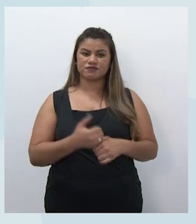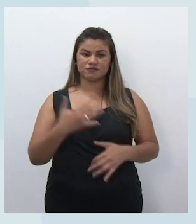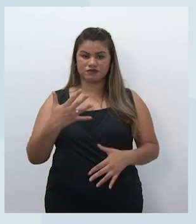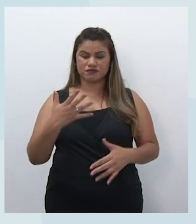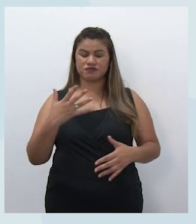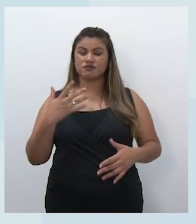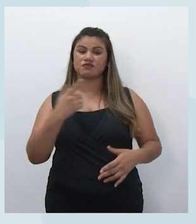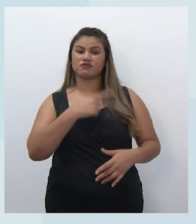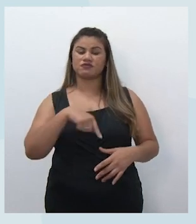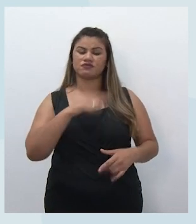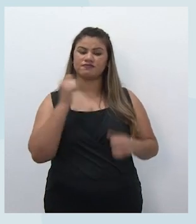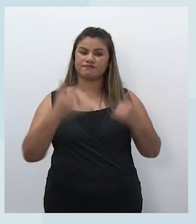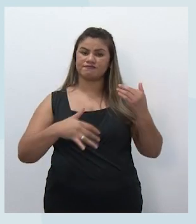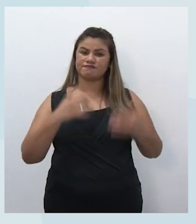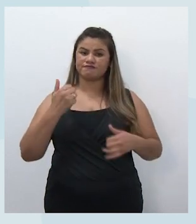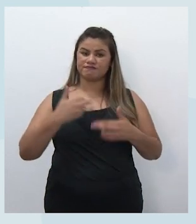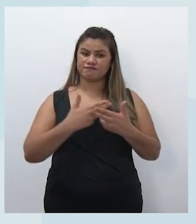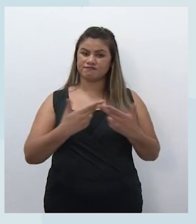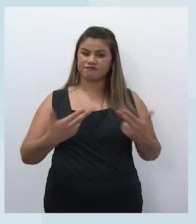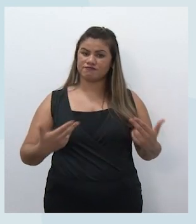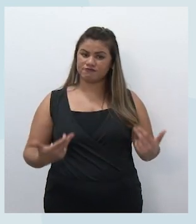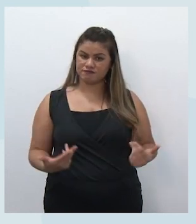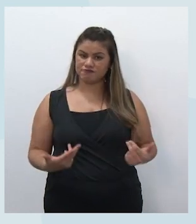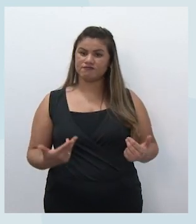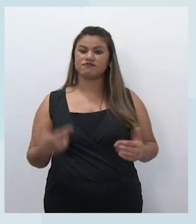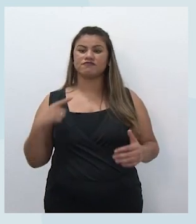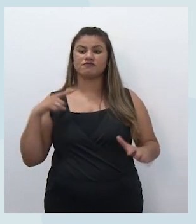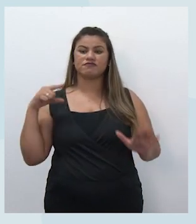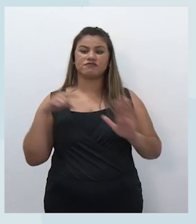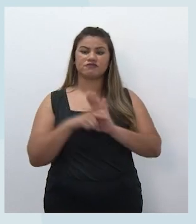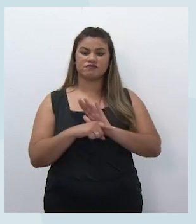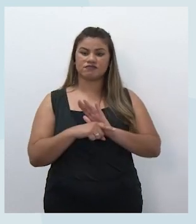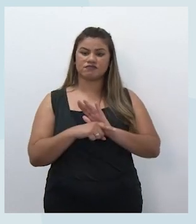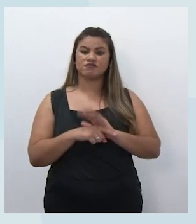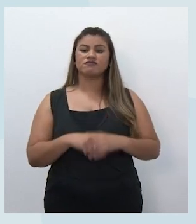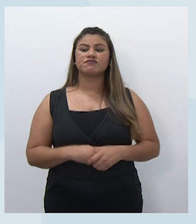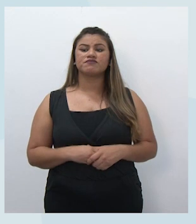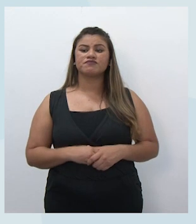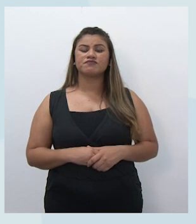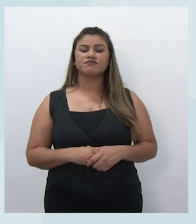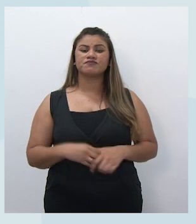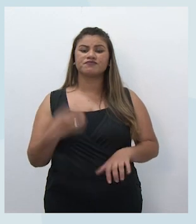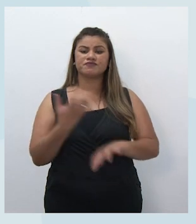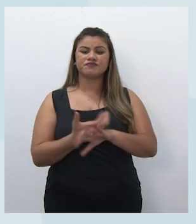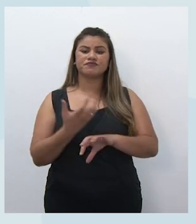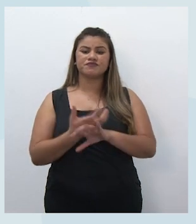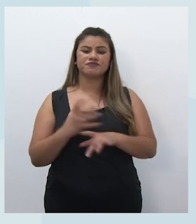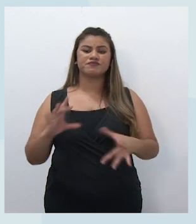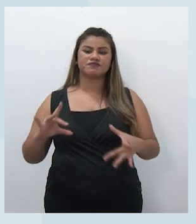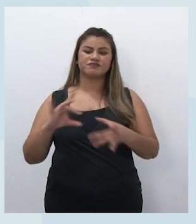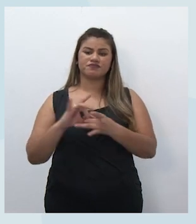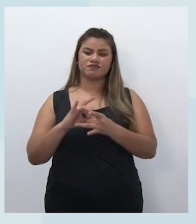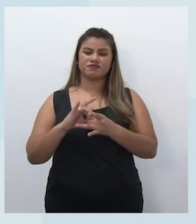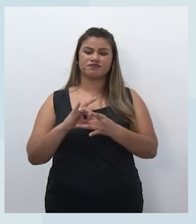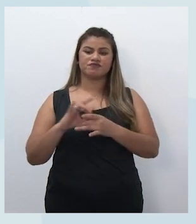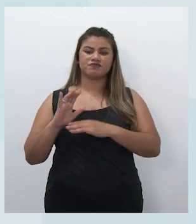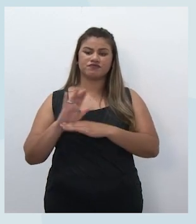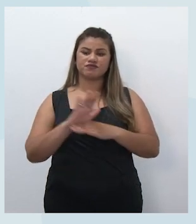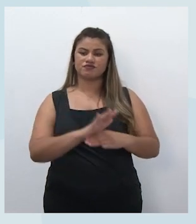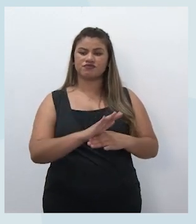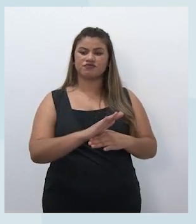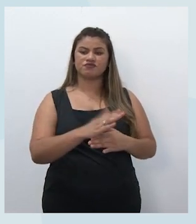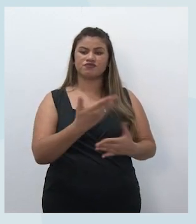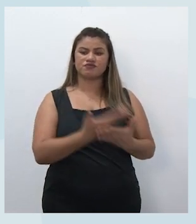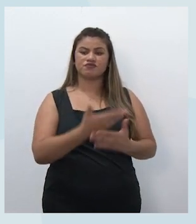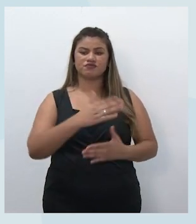que nós colocamos até agora, a gente tem essa questão. Como essa integração, né, das áreas, como ela contribui para o estudante